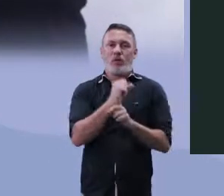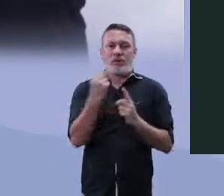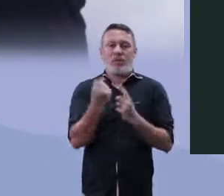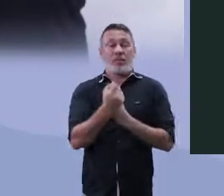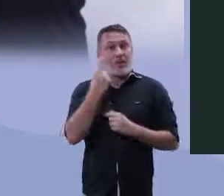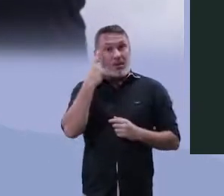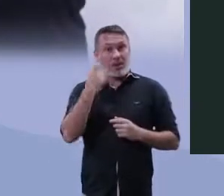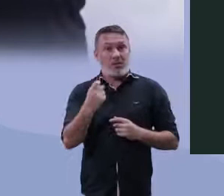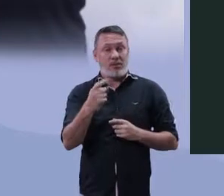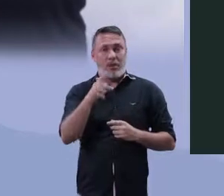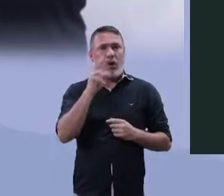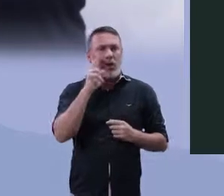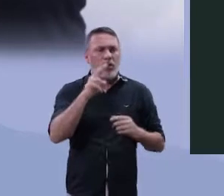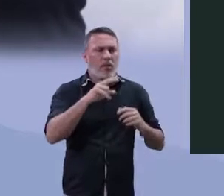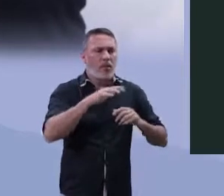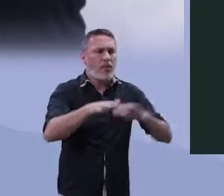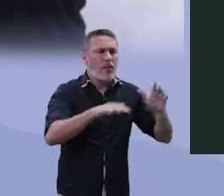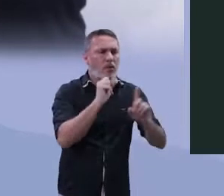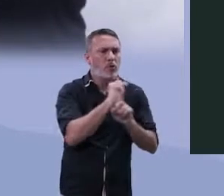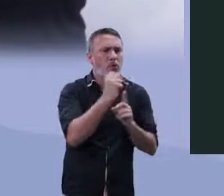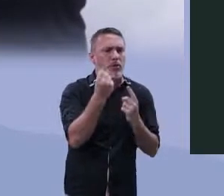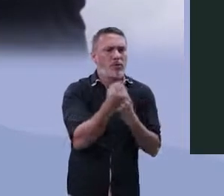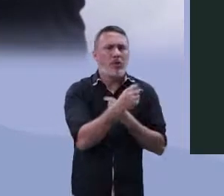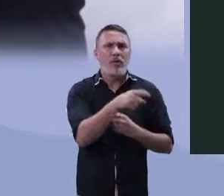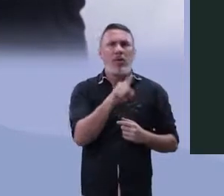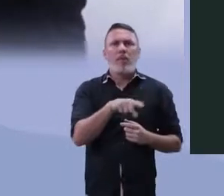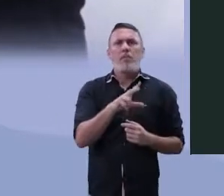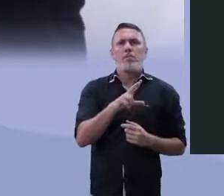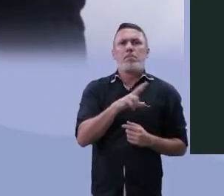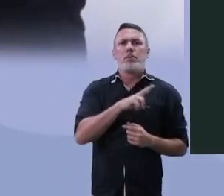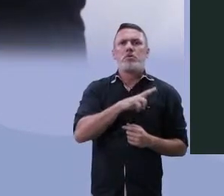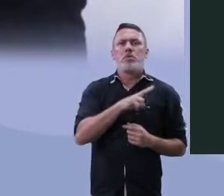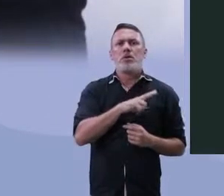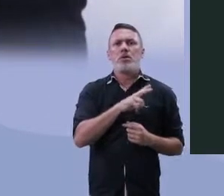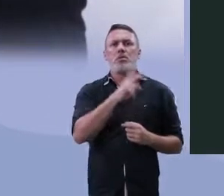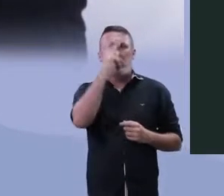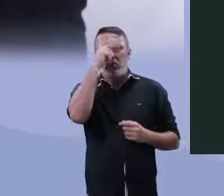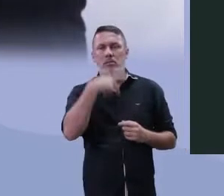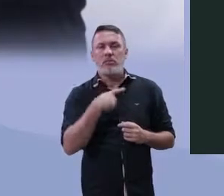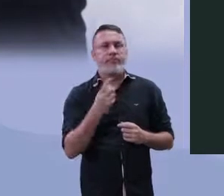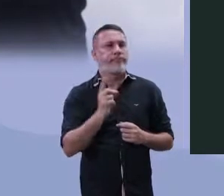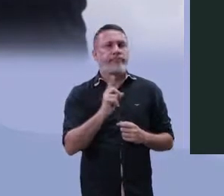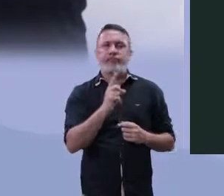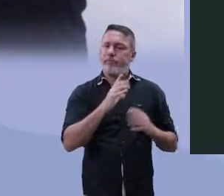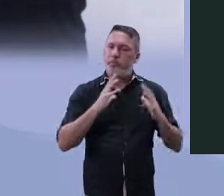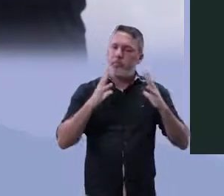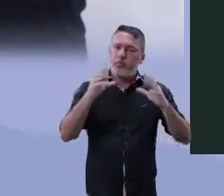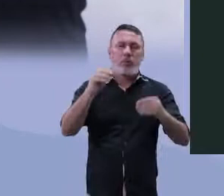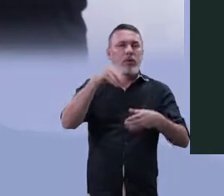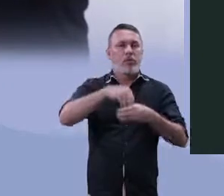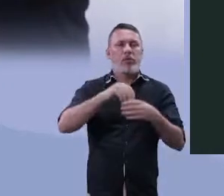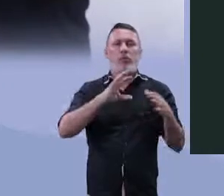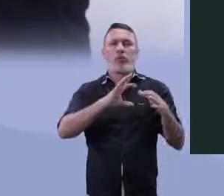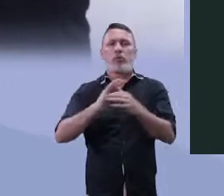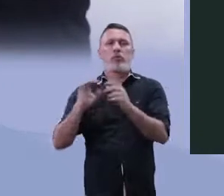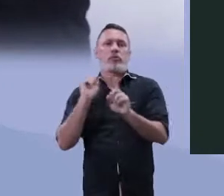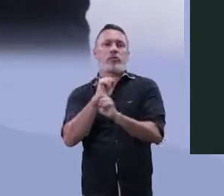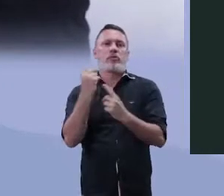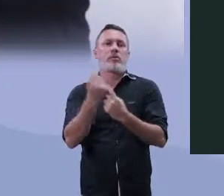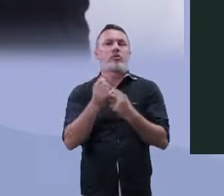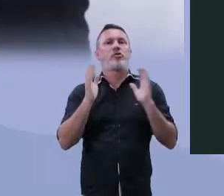Então, não existe movimento social que atue privadamente, certo? Então, ele está dentro de um